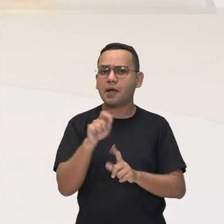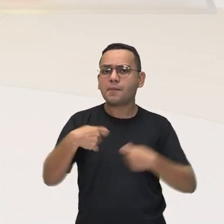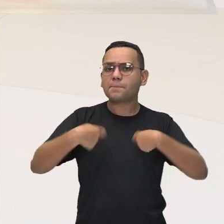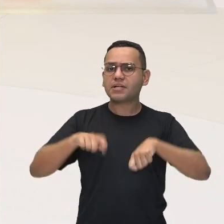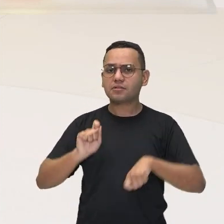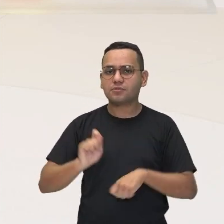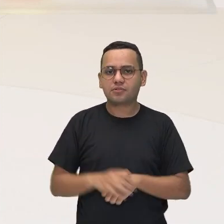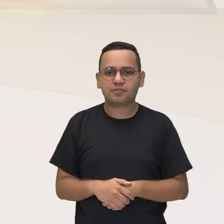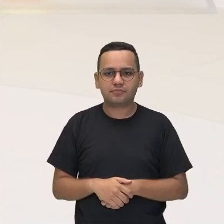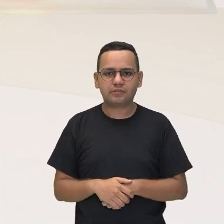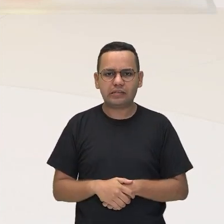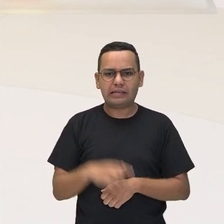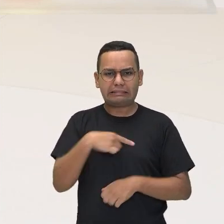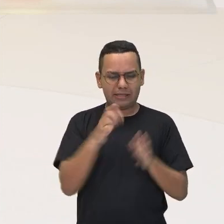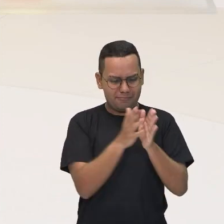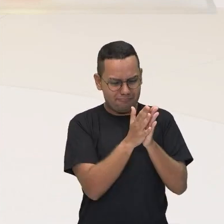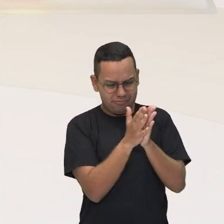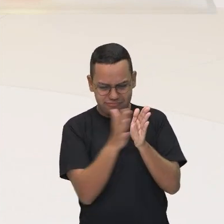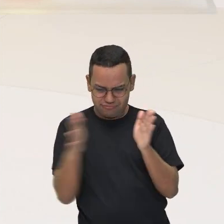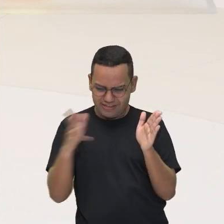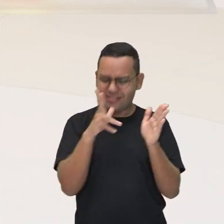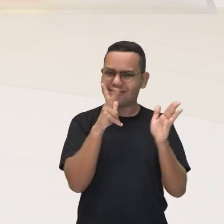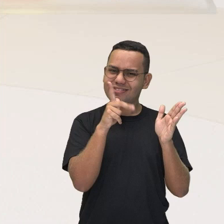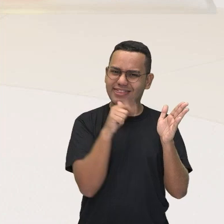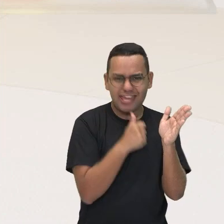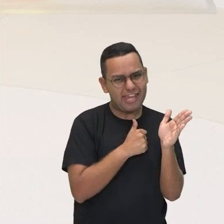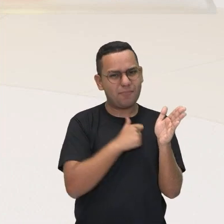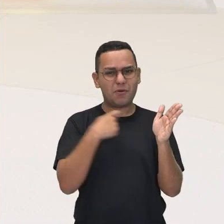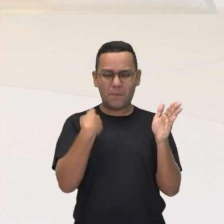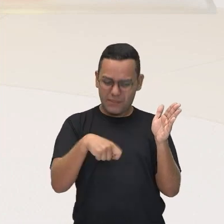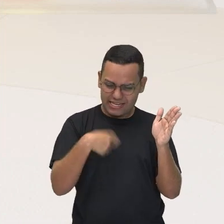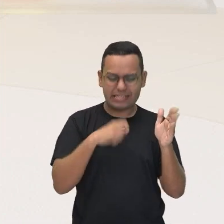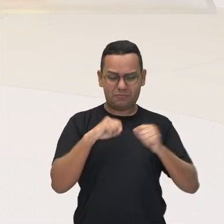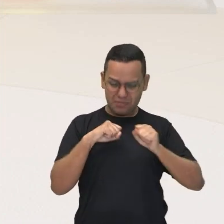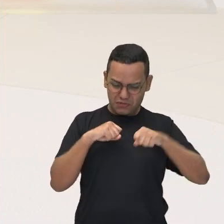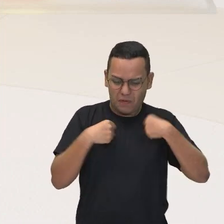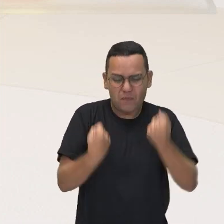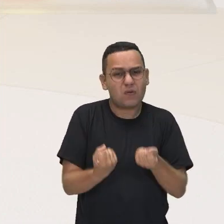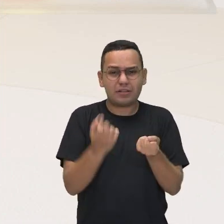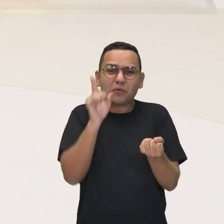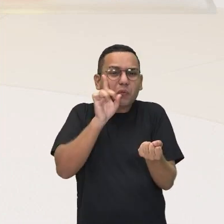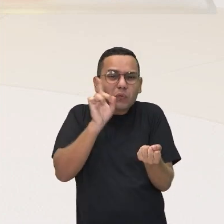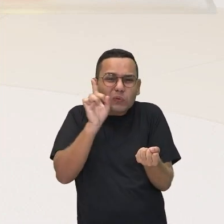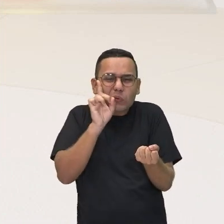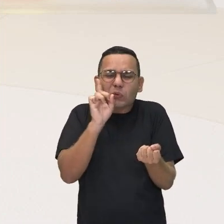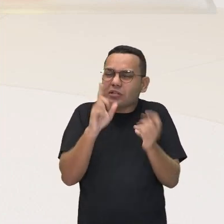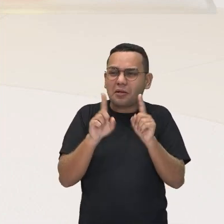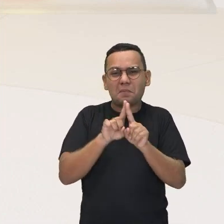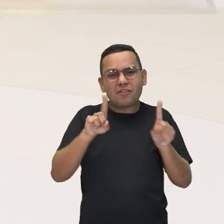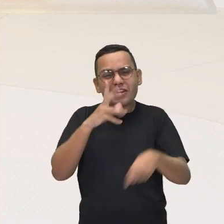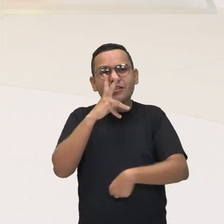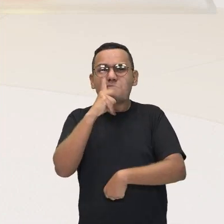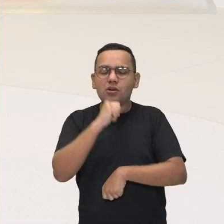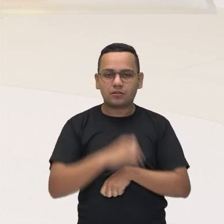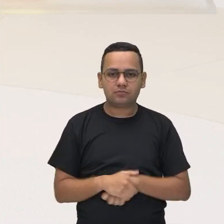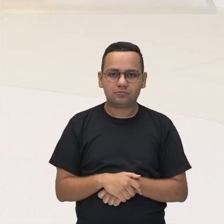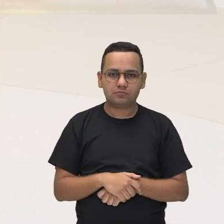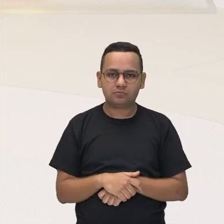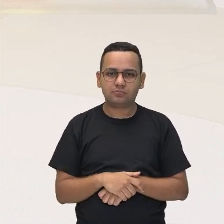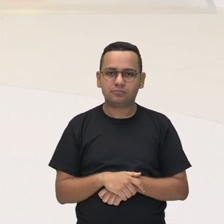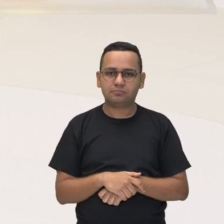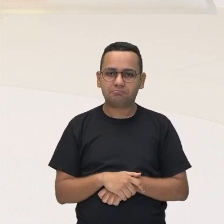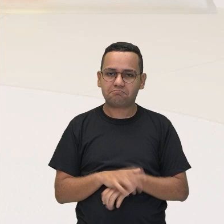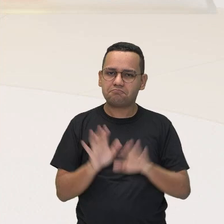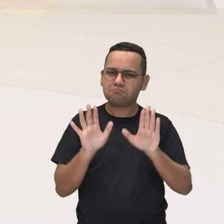de muito tempo, vai ser muito trabalhoso, eu não vou conseguir, vai demorar demais. Mas a gente